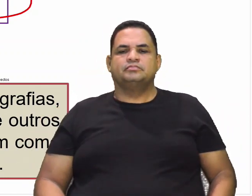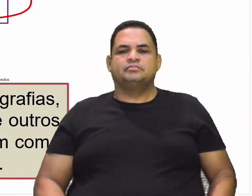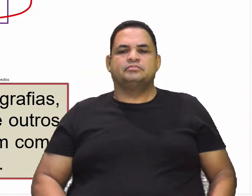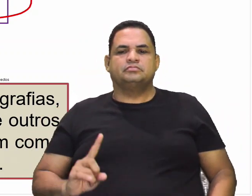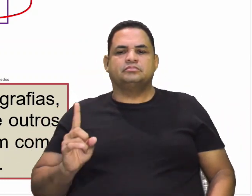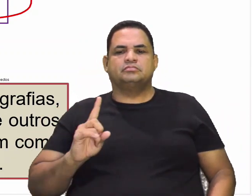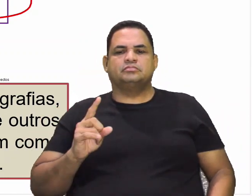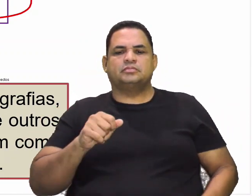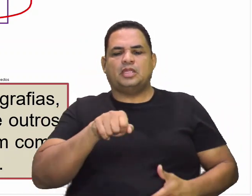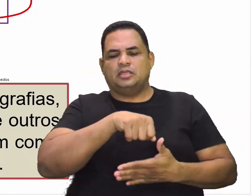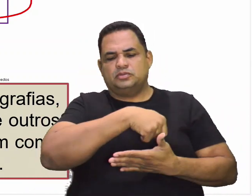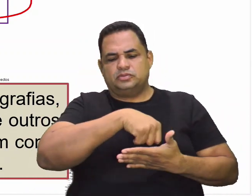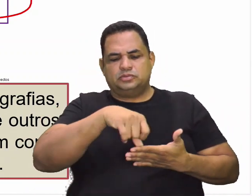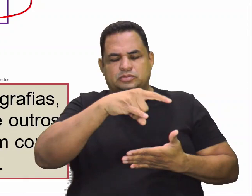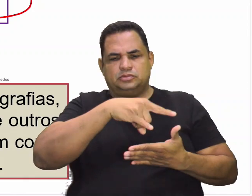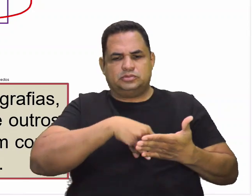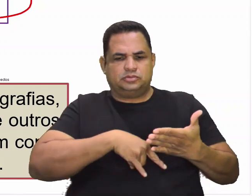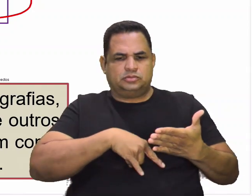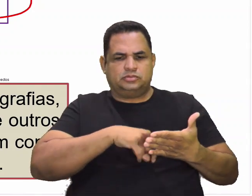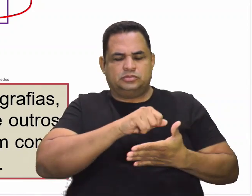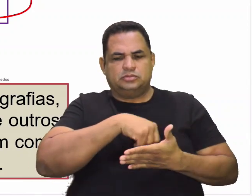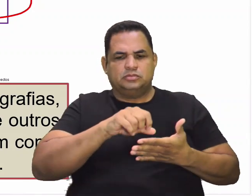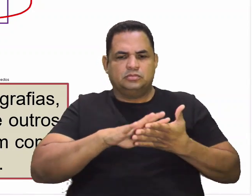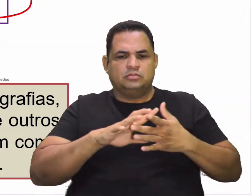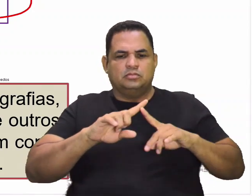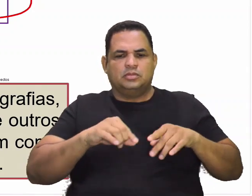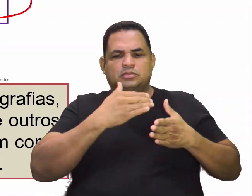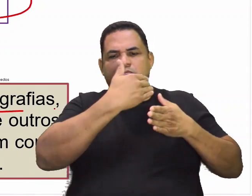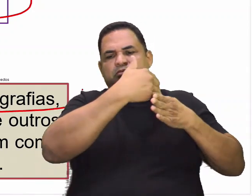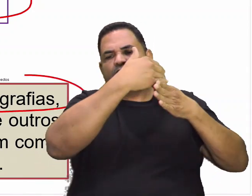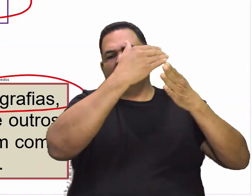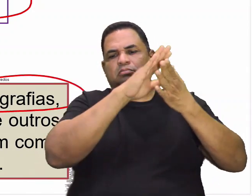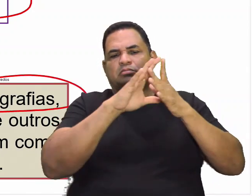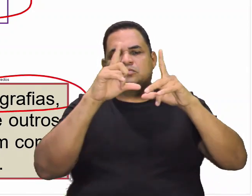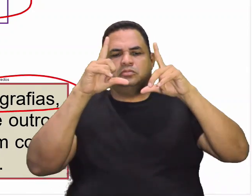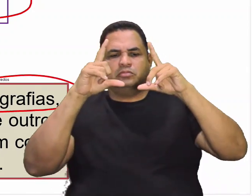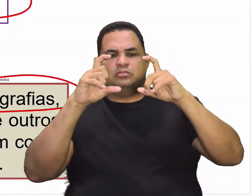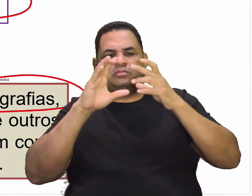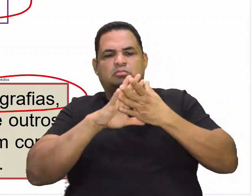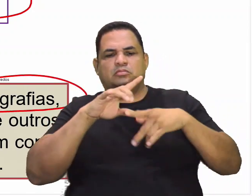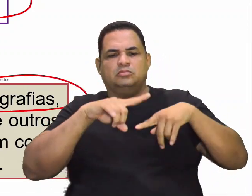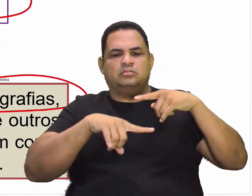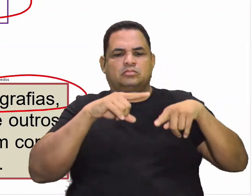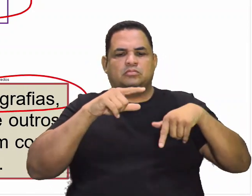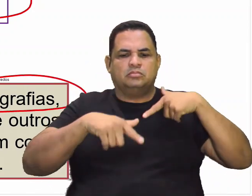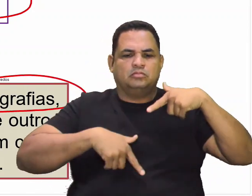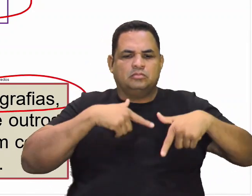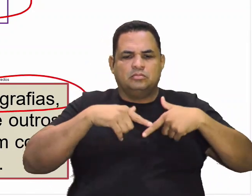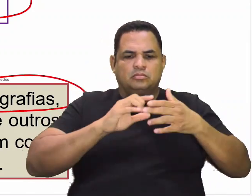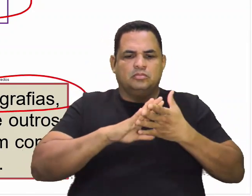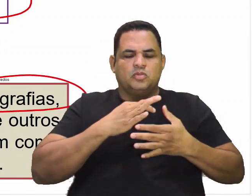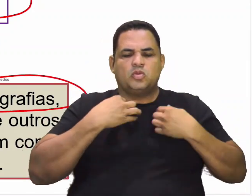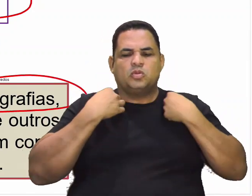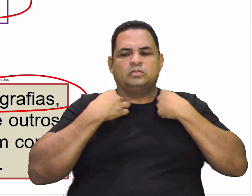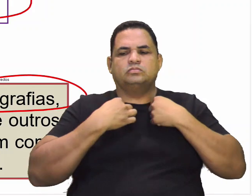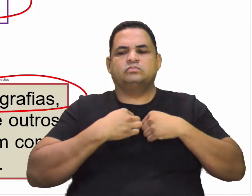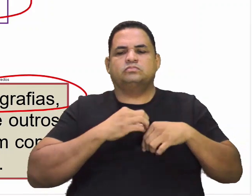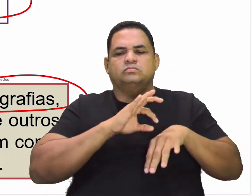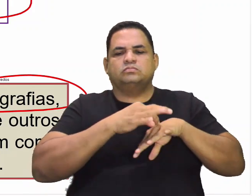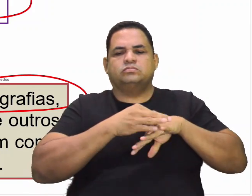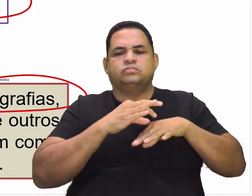Não só registros escritos, mas monumentos, fotografias, instrumentos de trabalho,